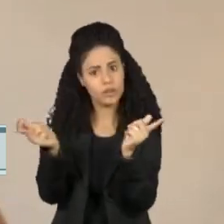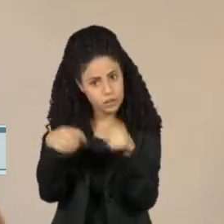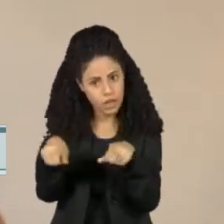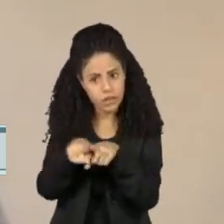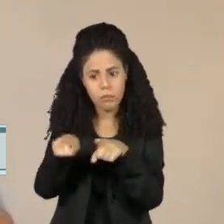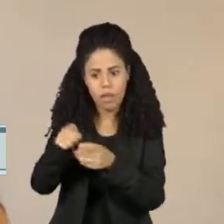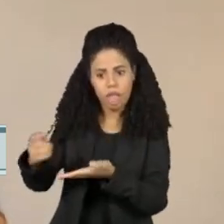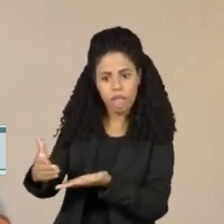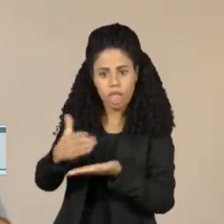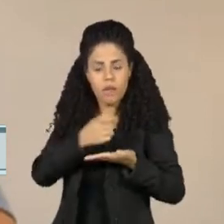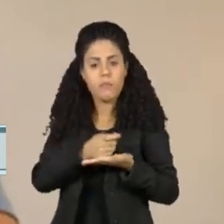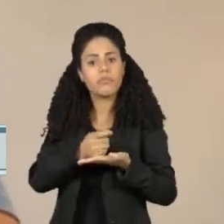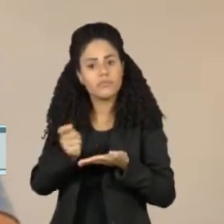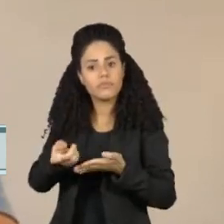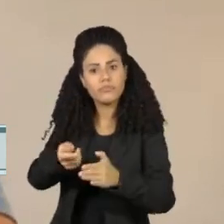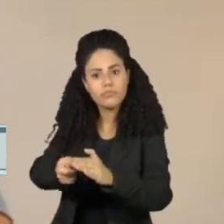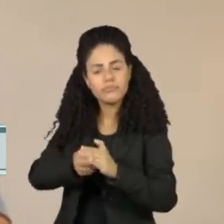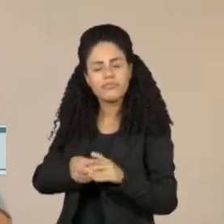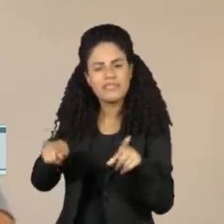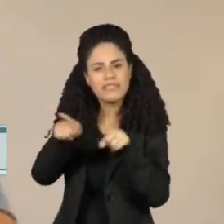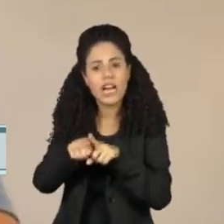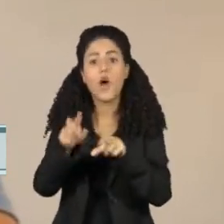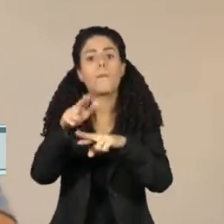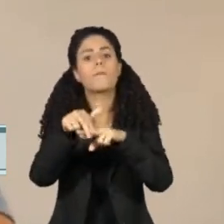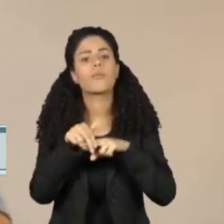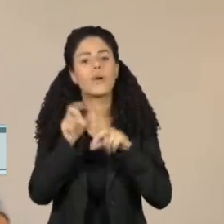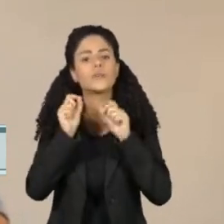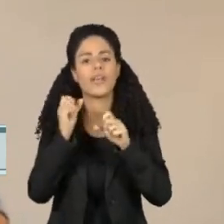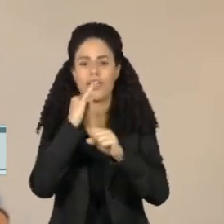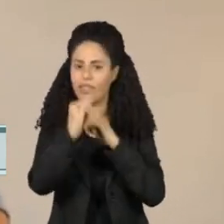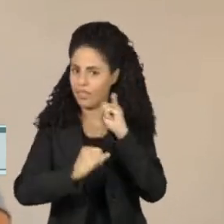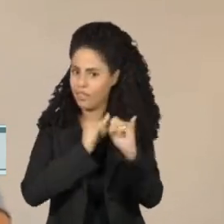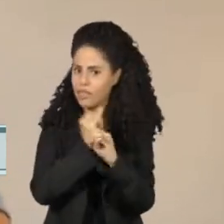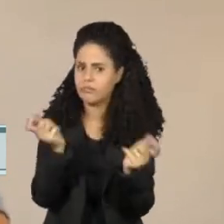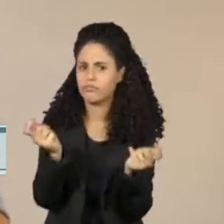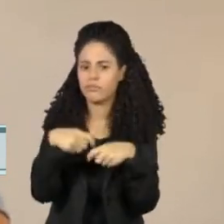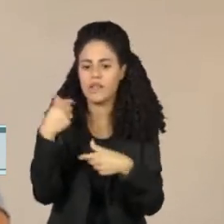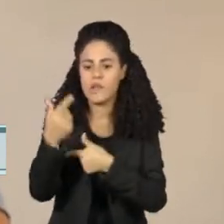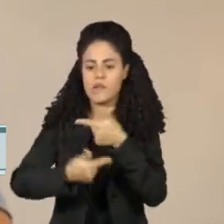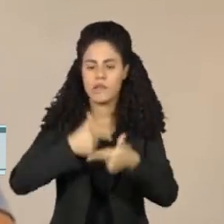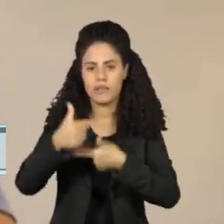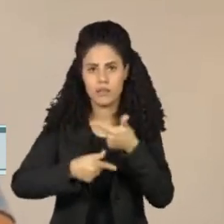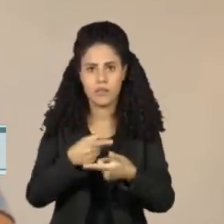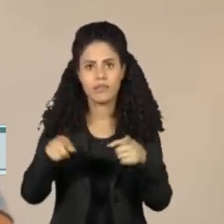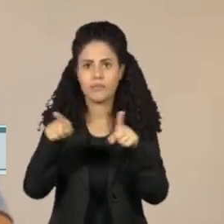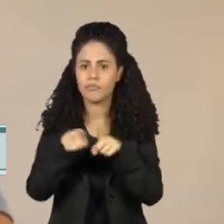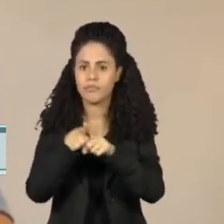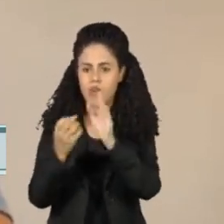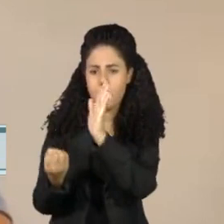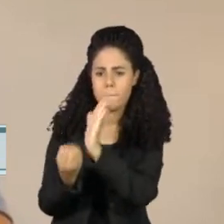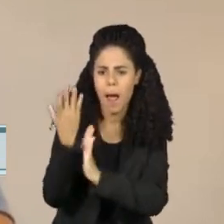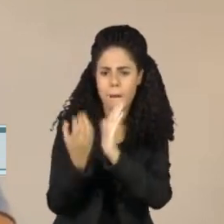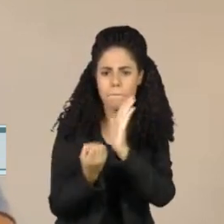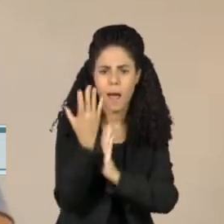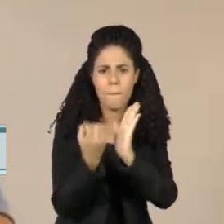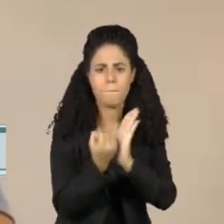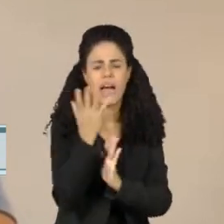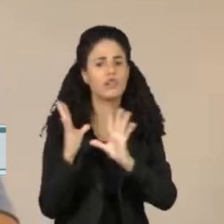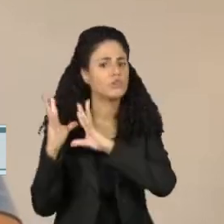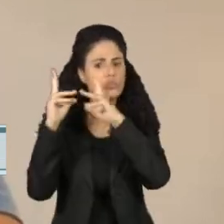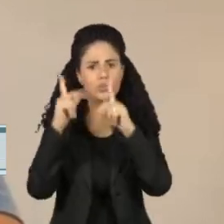então é muito por conta da internet hoje a gente tem essa possibilidade de trabalhar produzindo conteúdo para